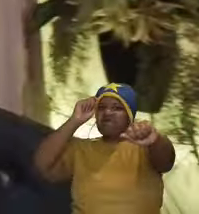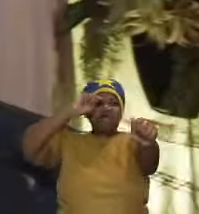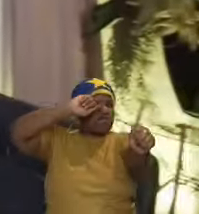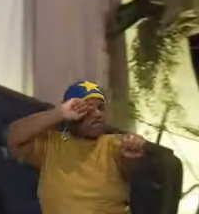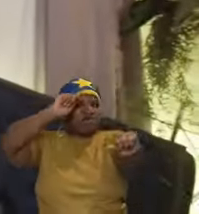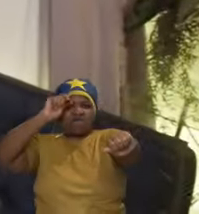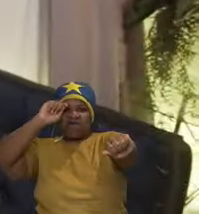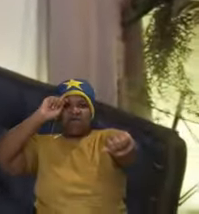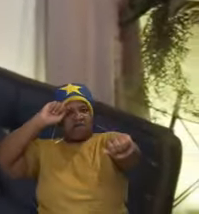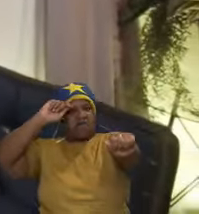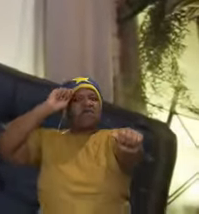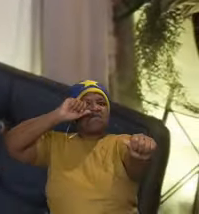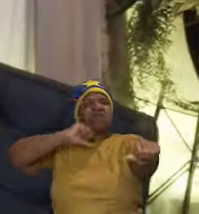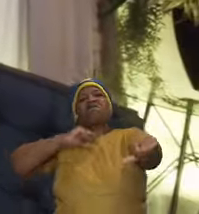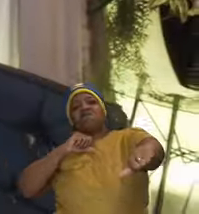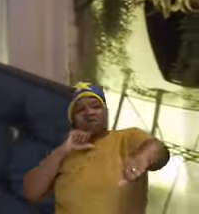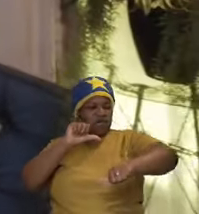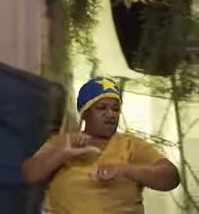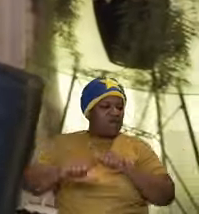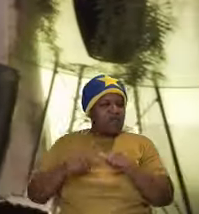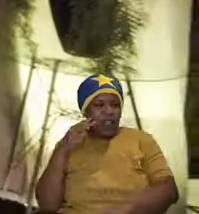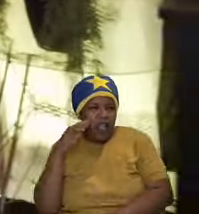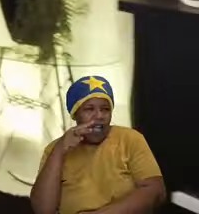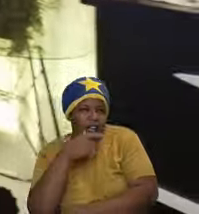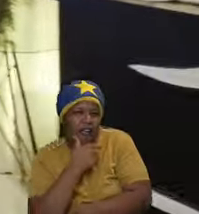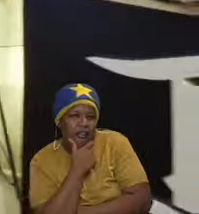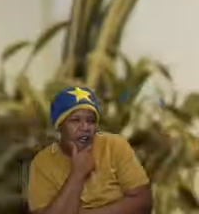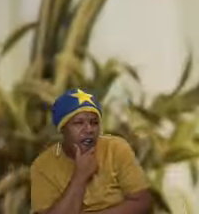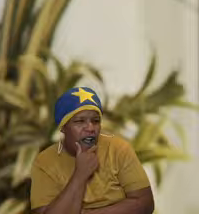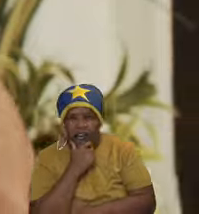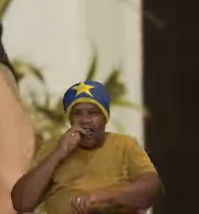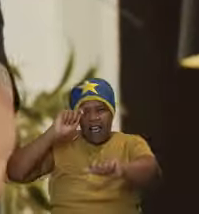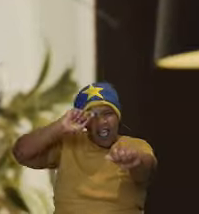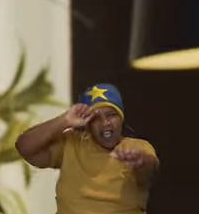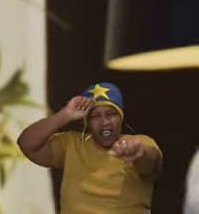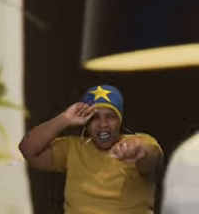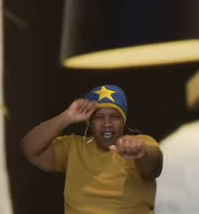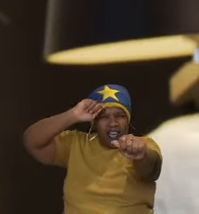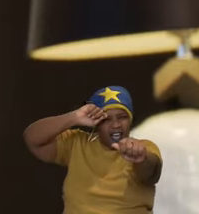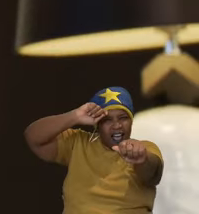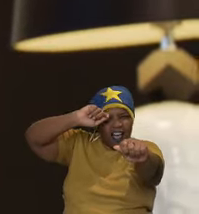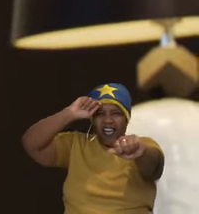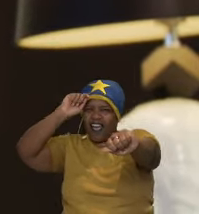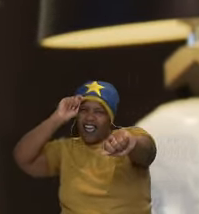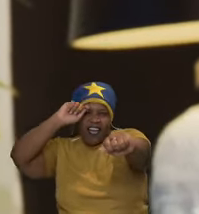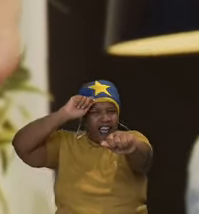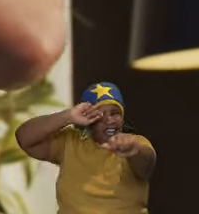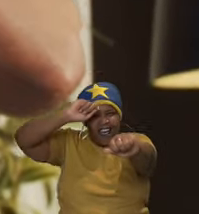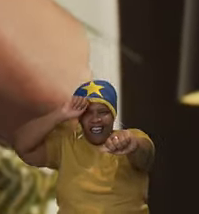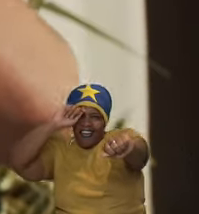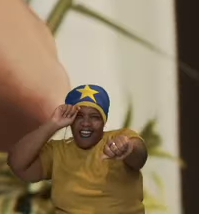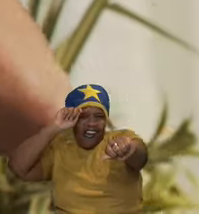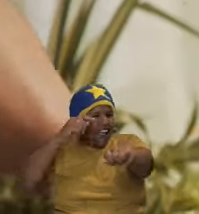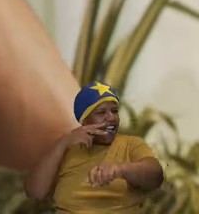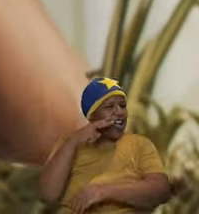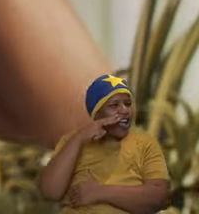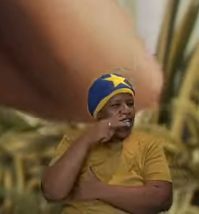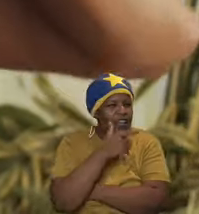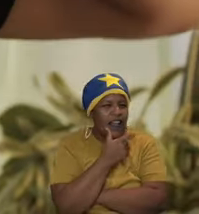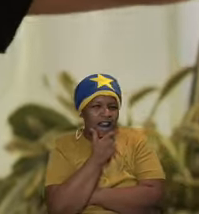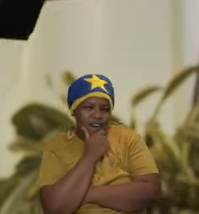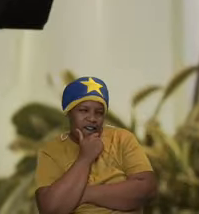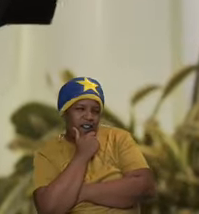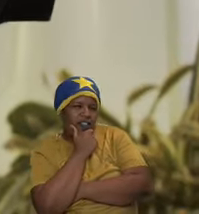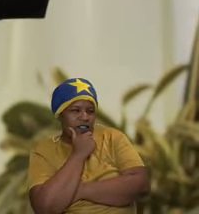malandro. Carro de malandro intima quando vira. Carro de malandro, carro de malandro. Carro de